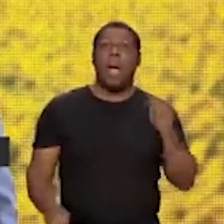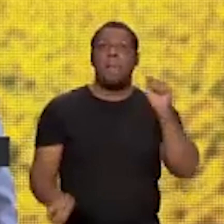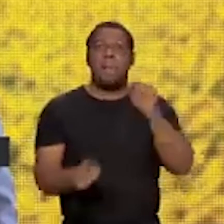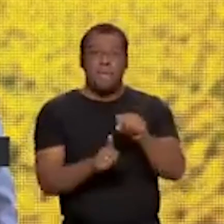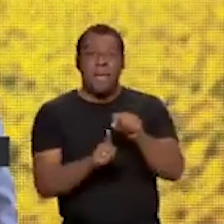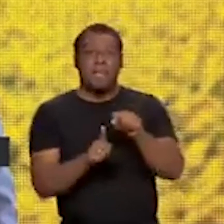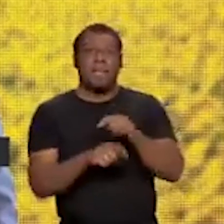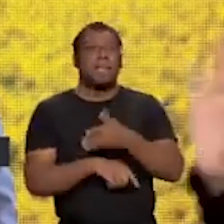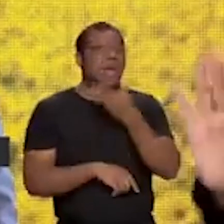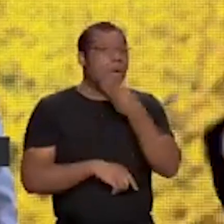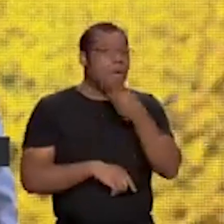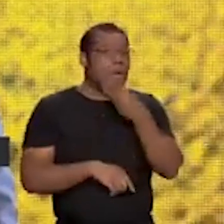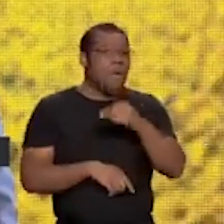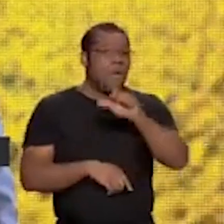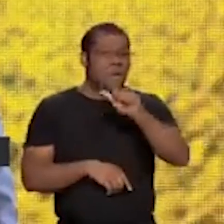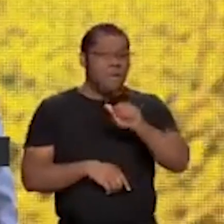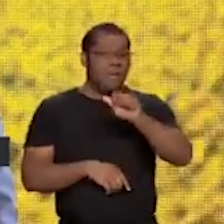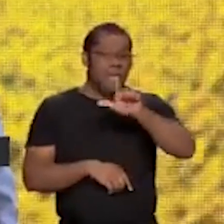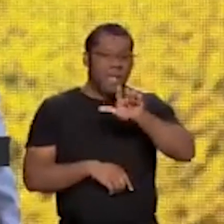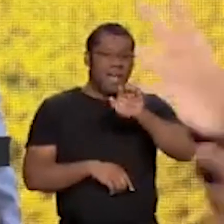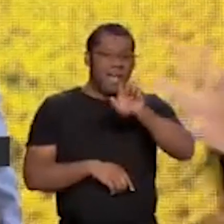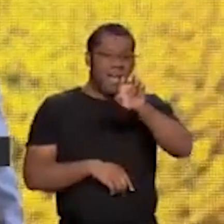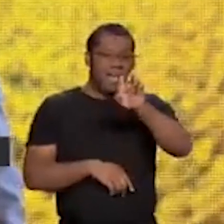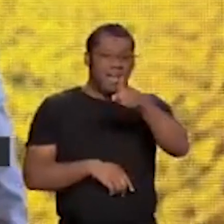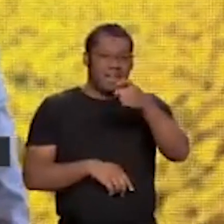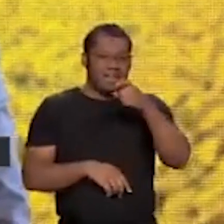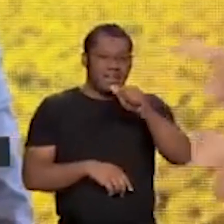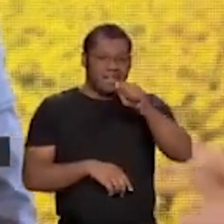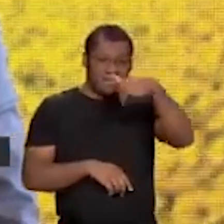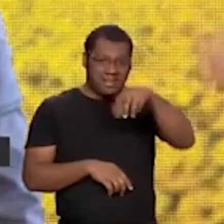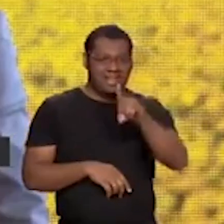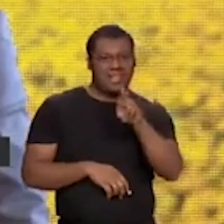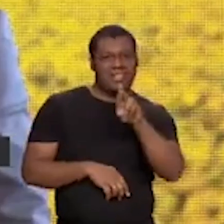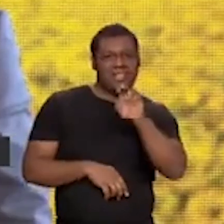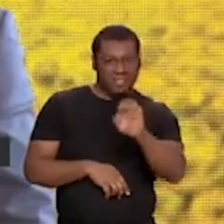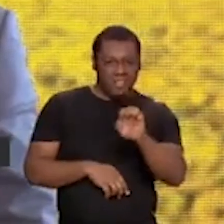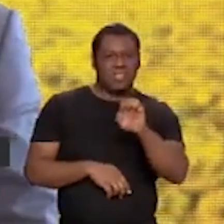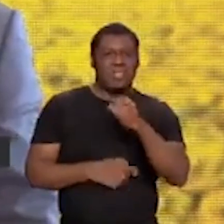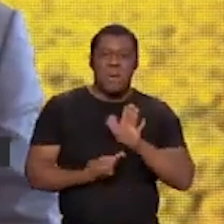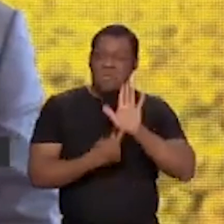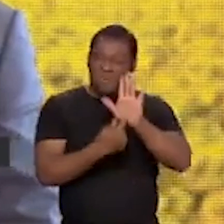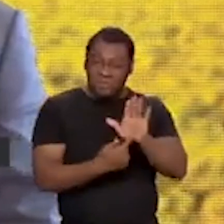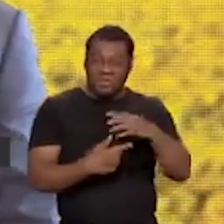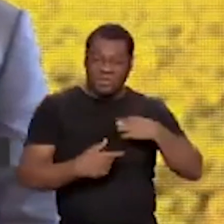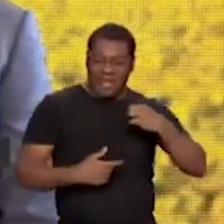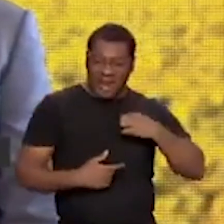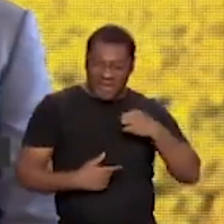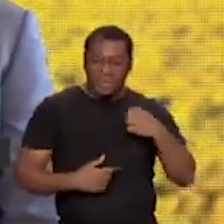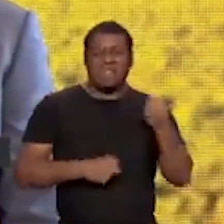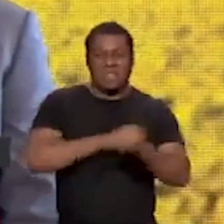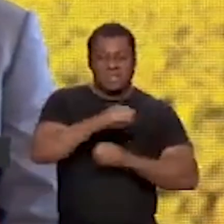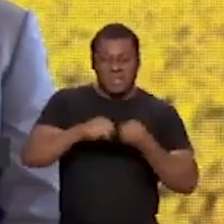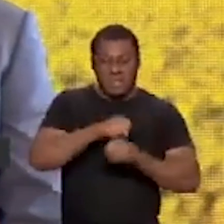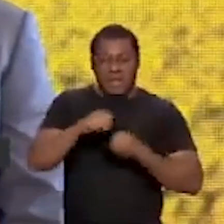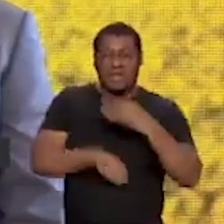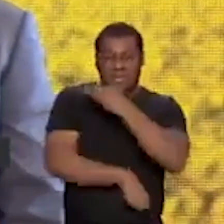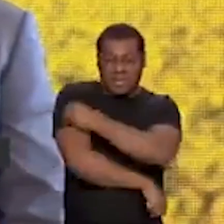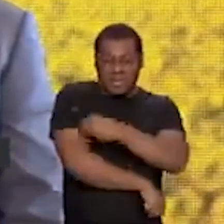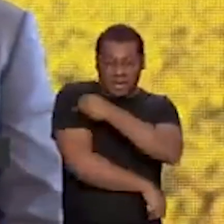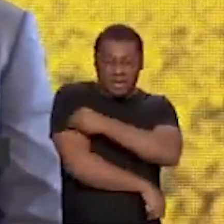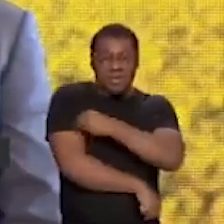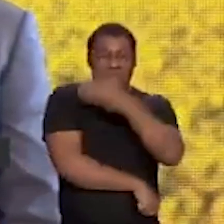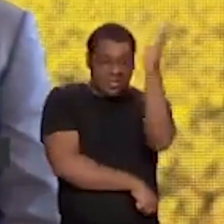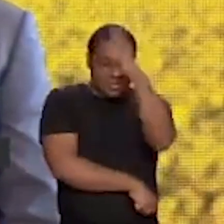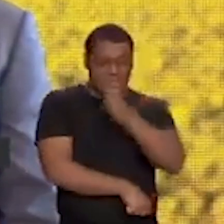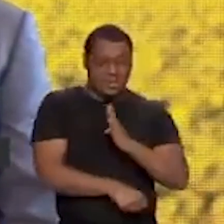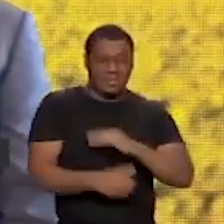a sua camiseta de base sustentável do agrodão brasileiro. Trata-se, como tenho dito, de uma